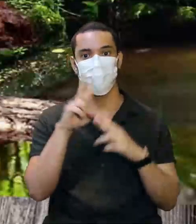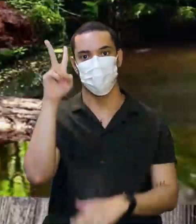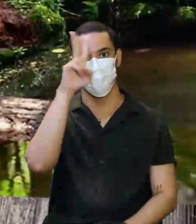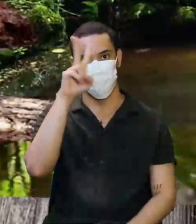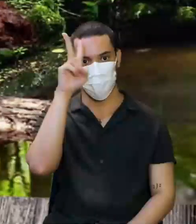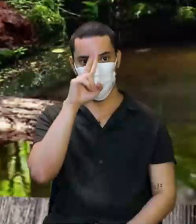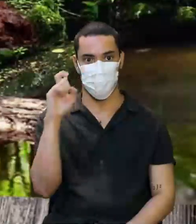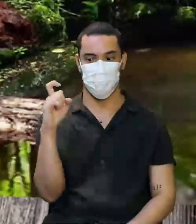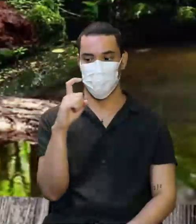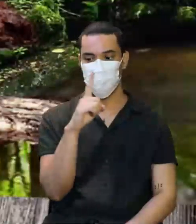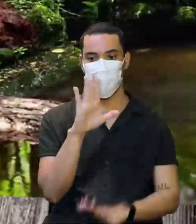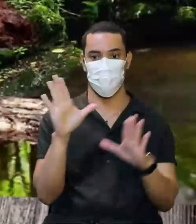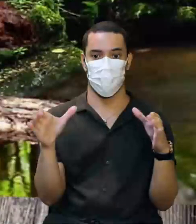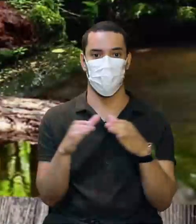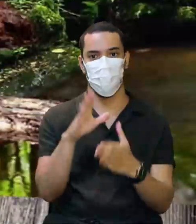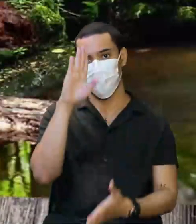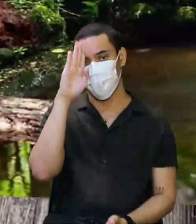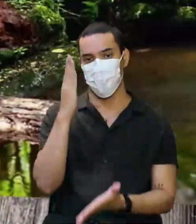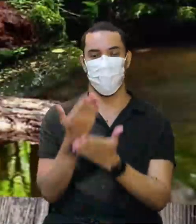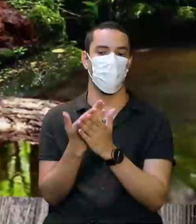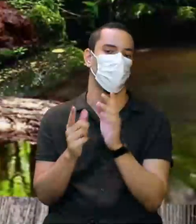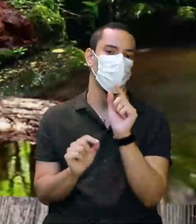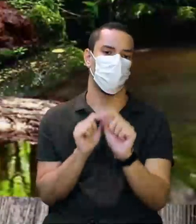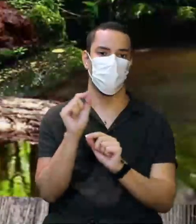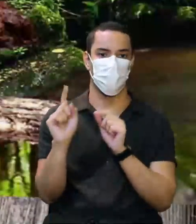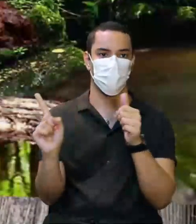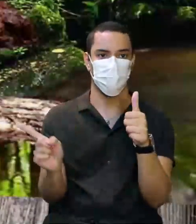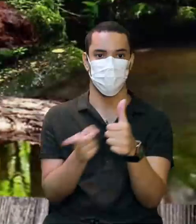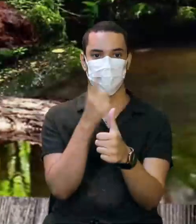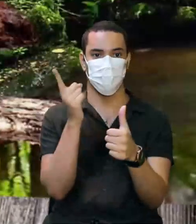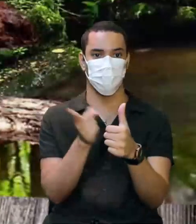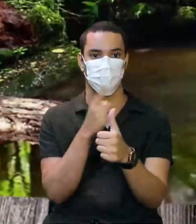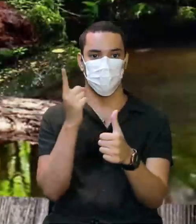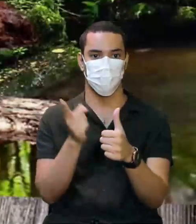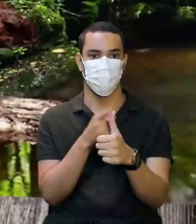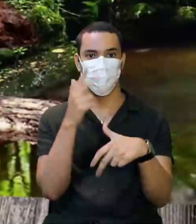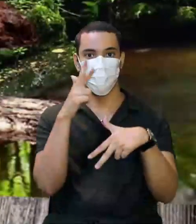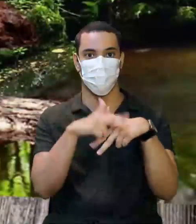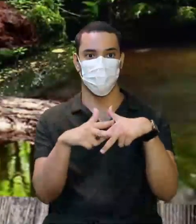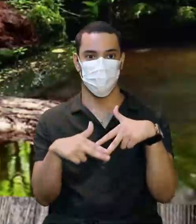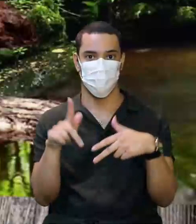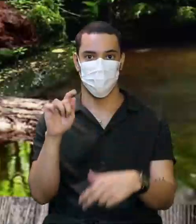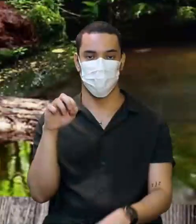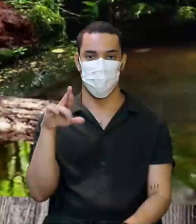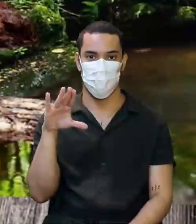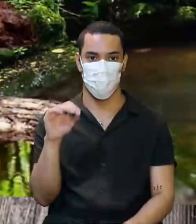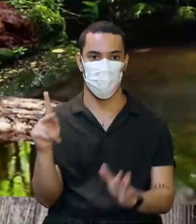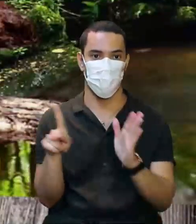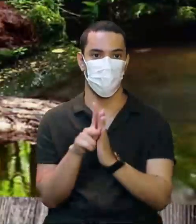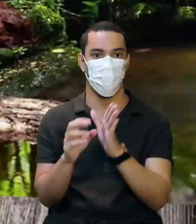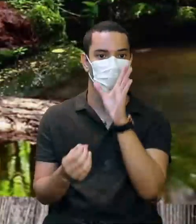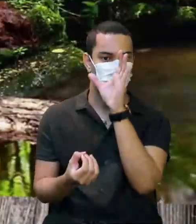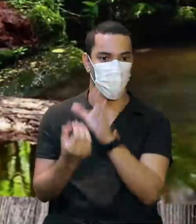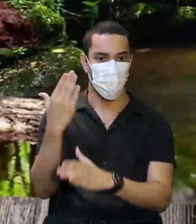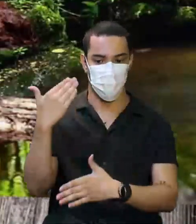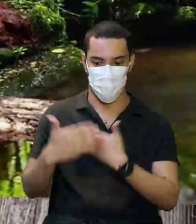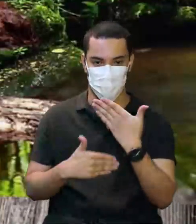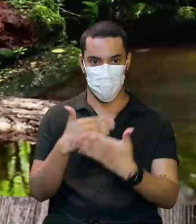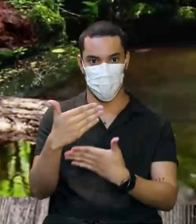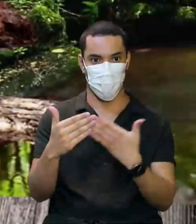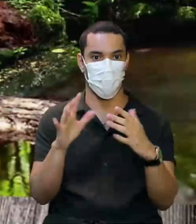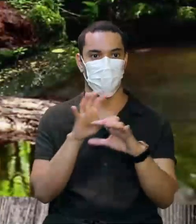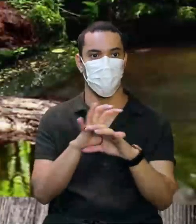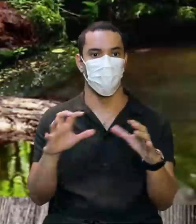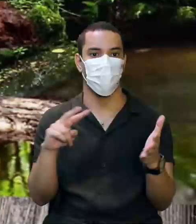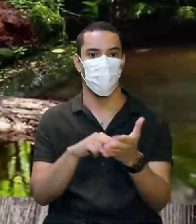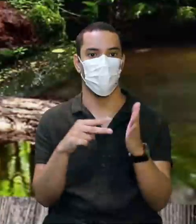desses grupos, acredita-se que o primeiro gênero a dar origem a esse desenvolvimento dos